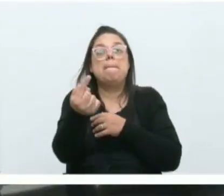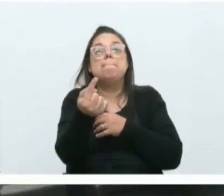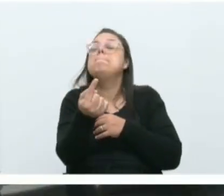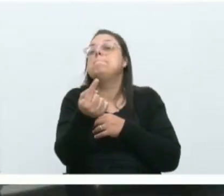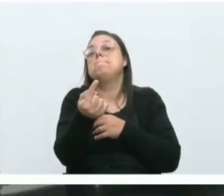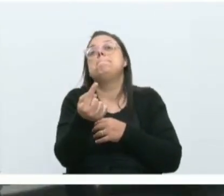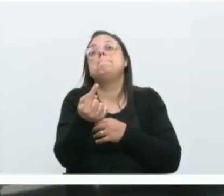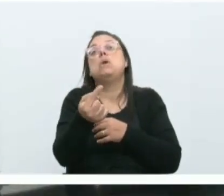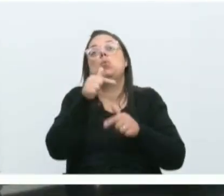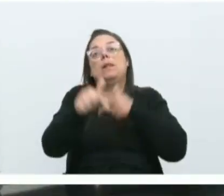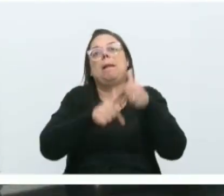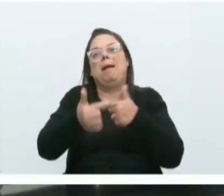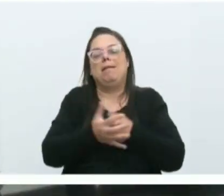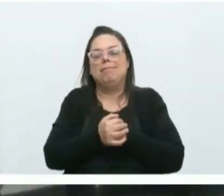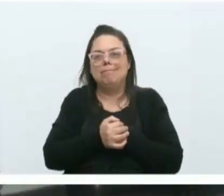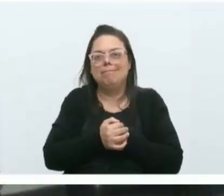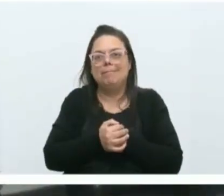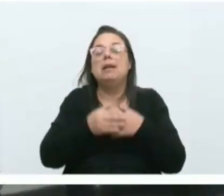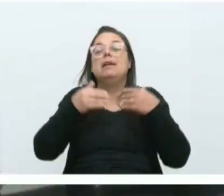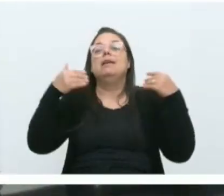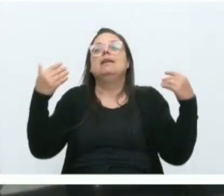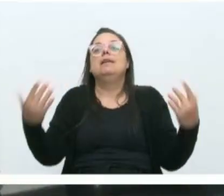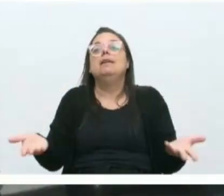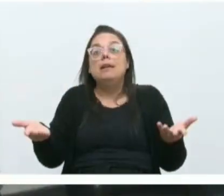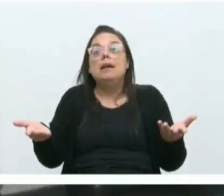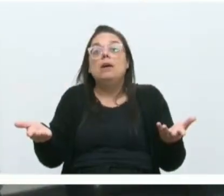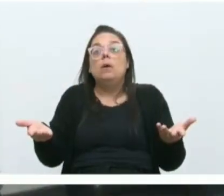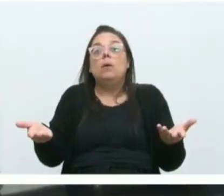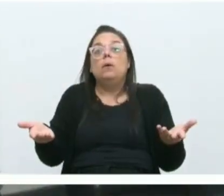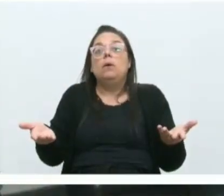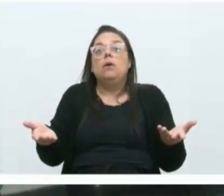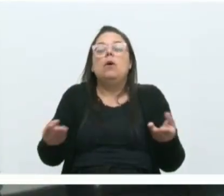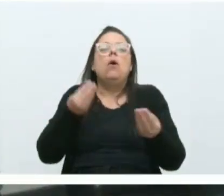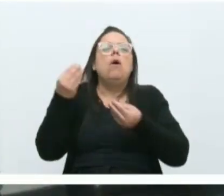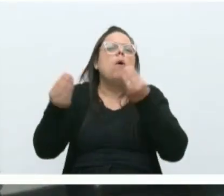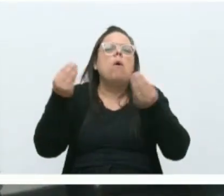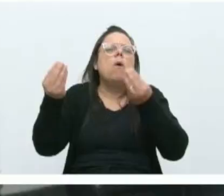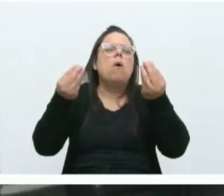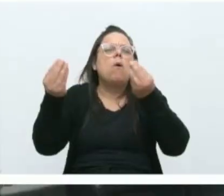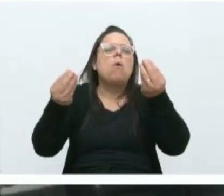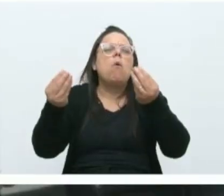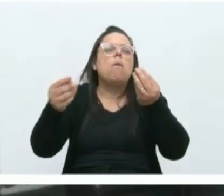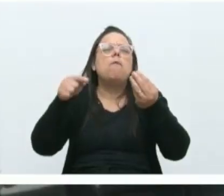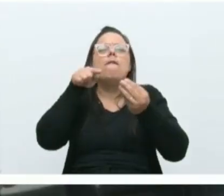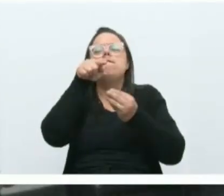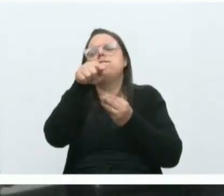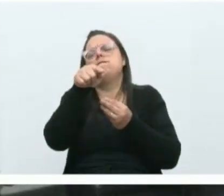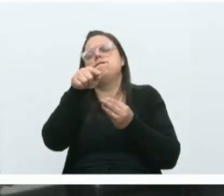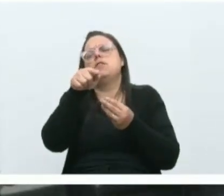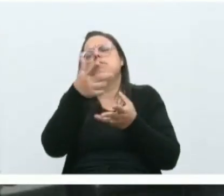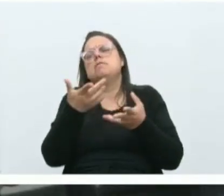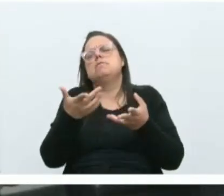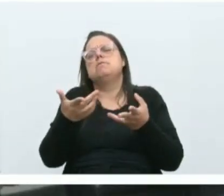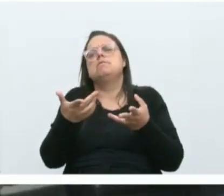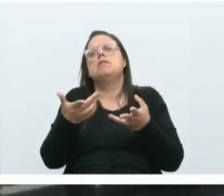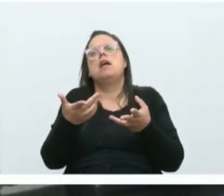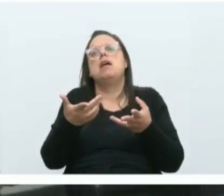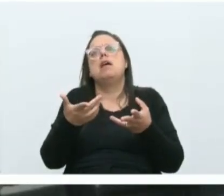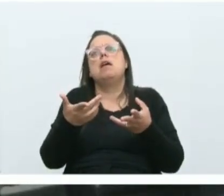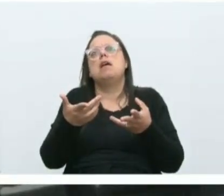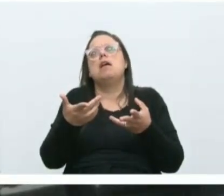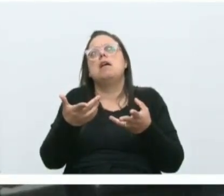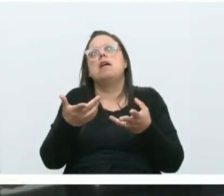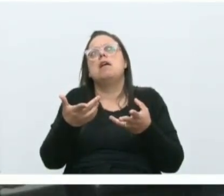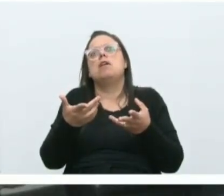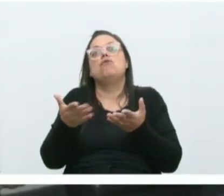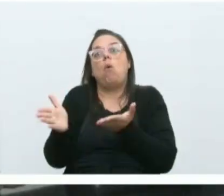da urgência, em virtude, inclusive, porque como você vai ter que parimentar tanto o que